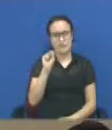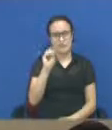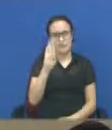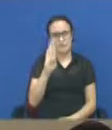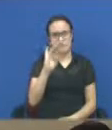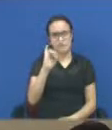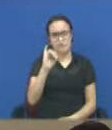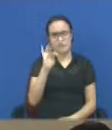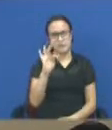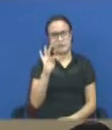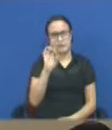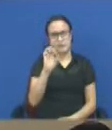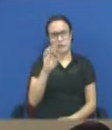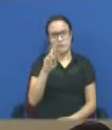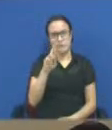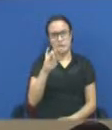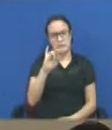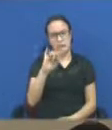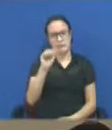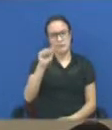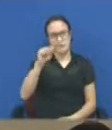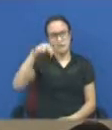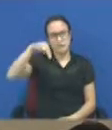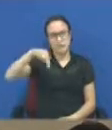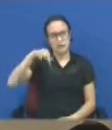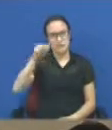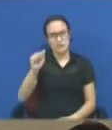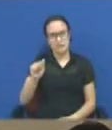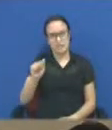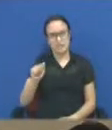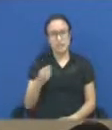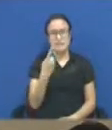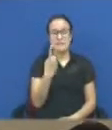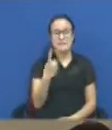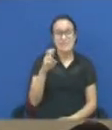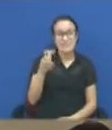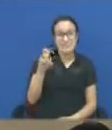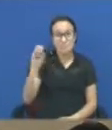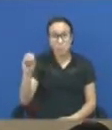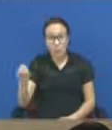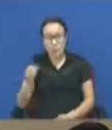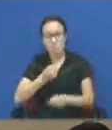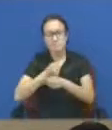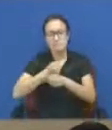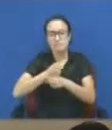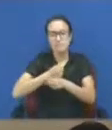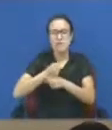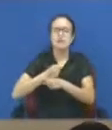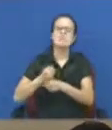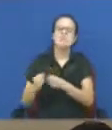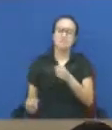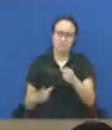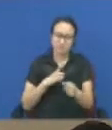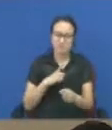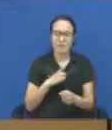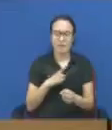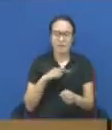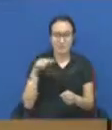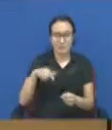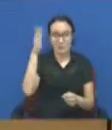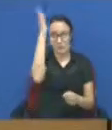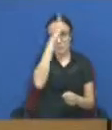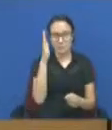no Brasil. Pediu para discutir o vereador Júlio. Dispenso. Farid. Dispenso. Newton. Dispenso. Jorge.